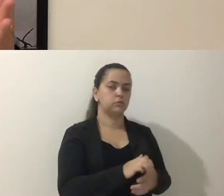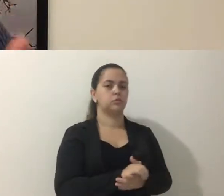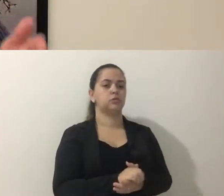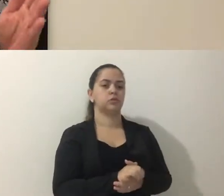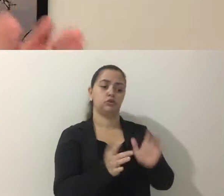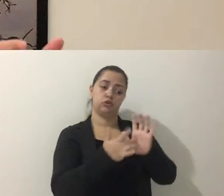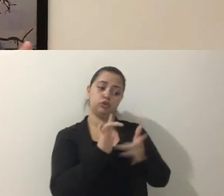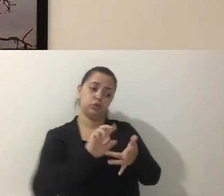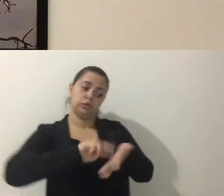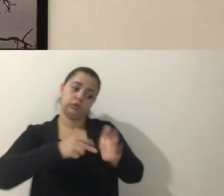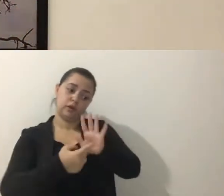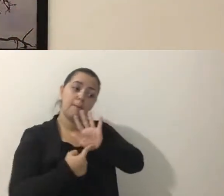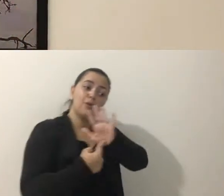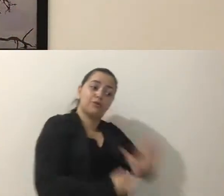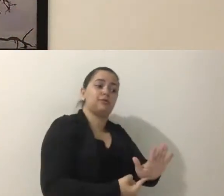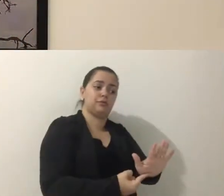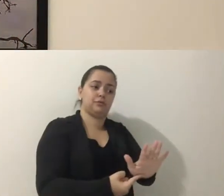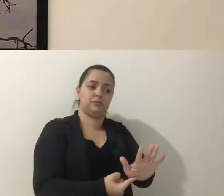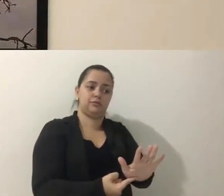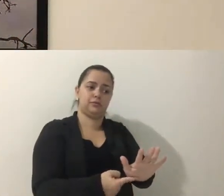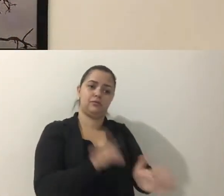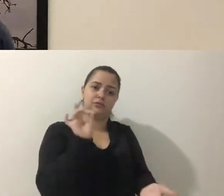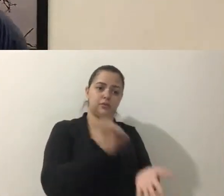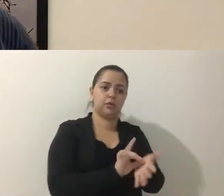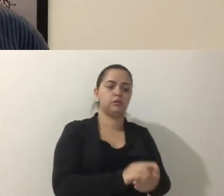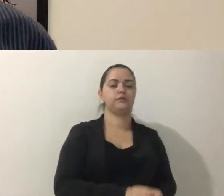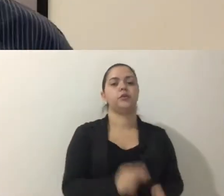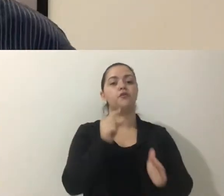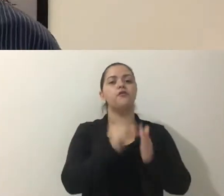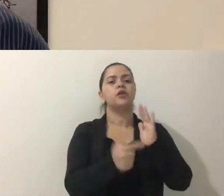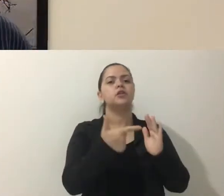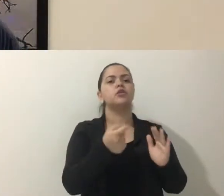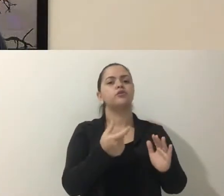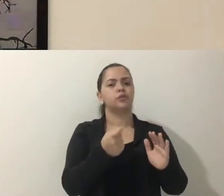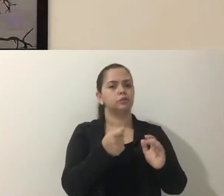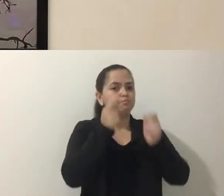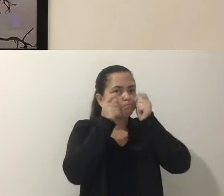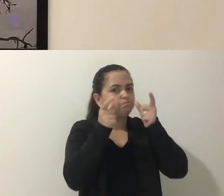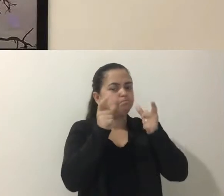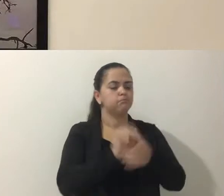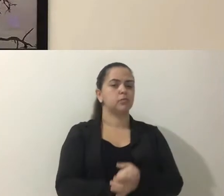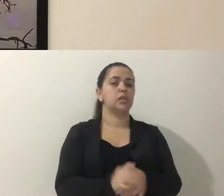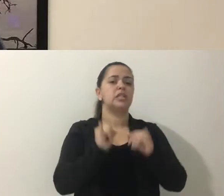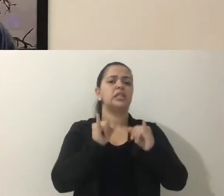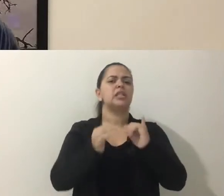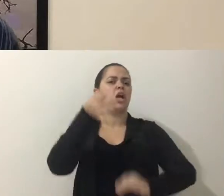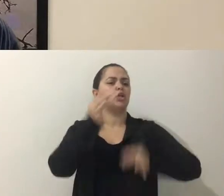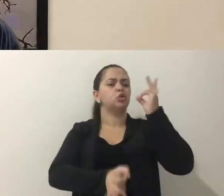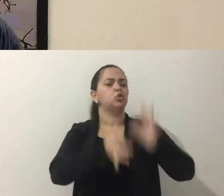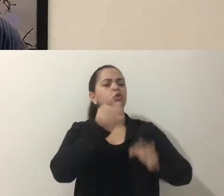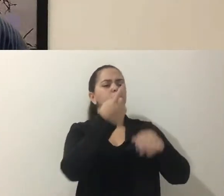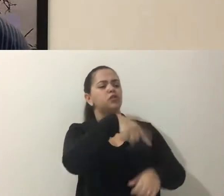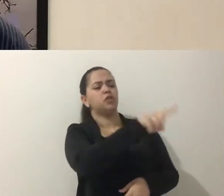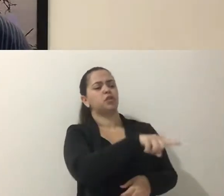Jesus trazia de fato como interpretação. Porque eu afirmo, versículo 20, presta atenção: se a justiça